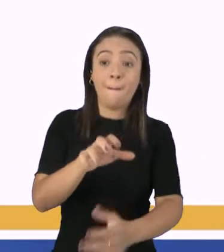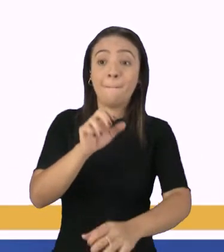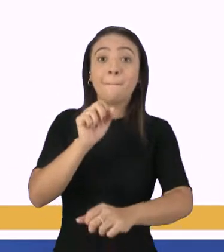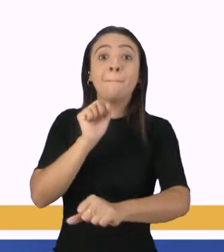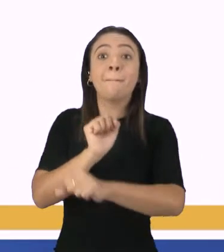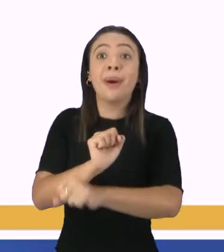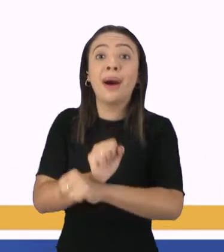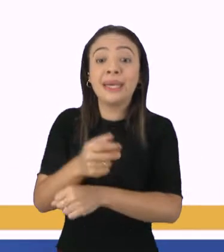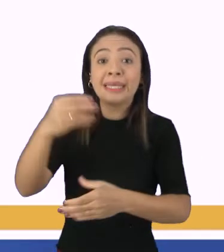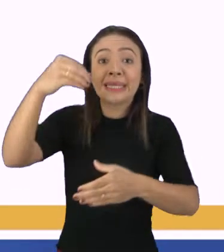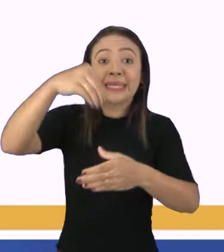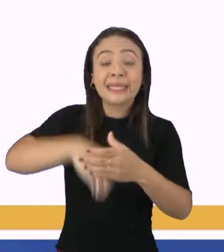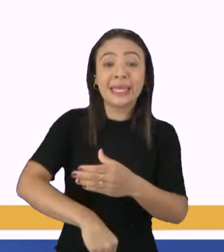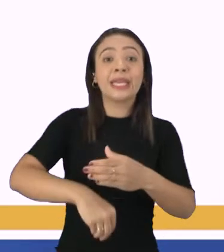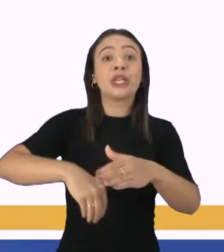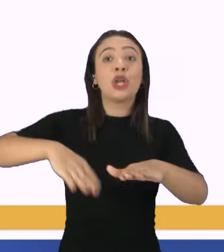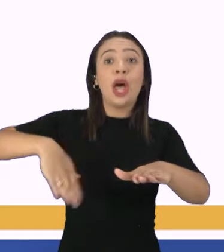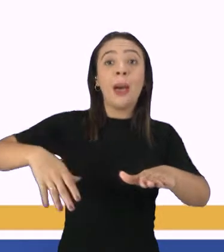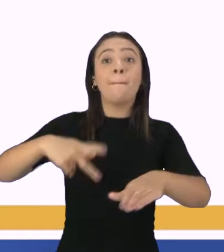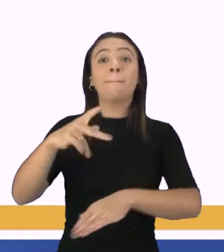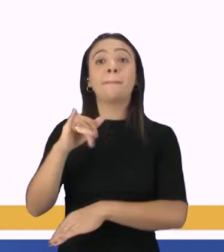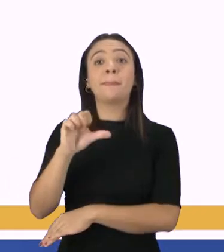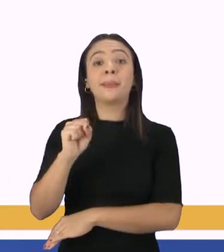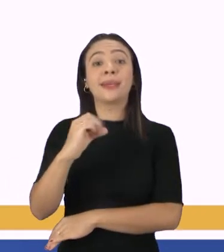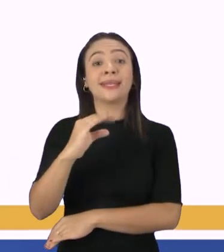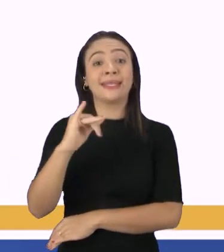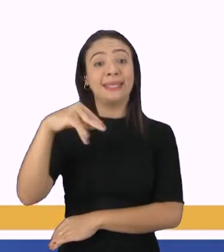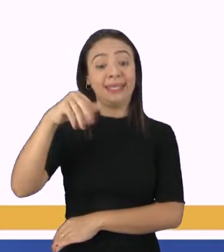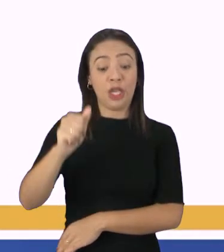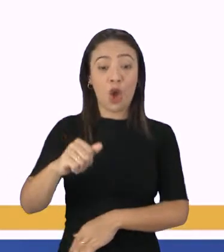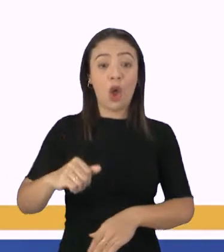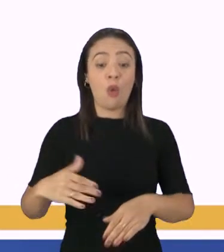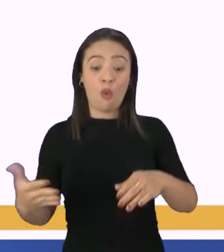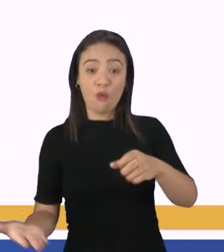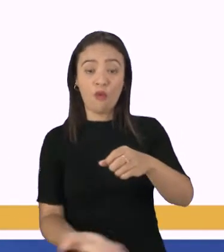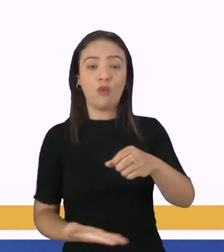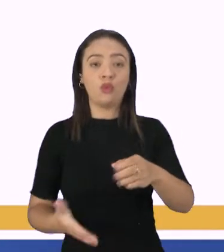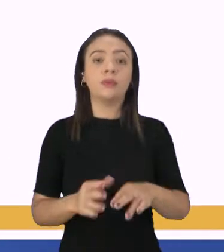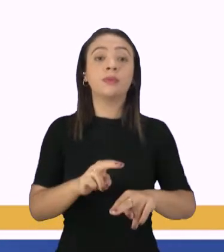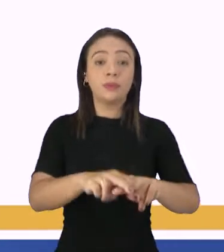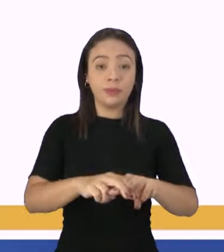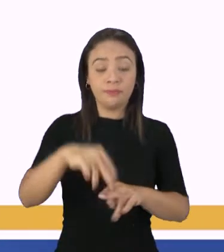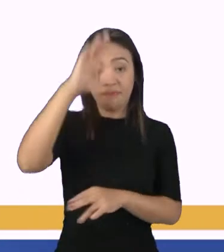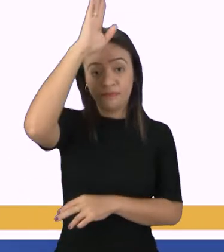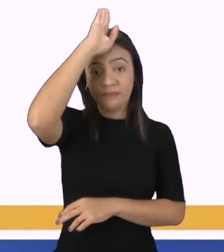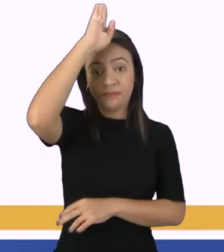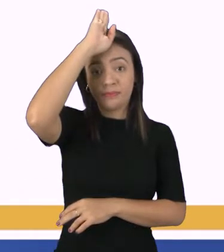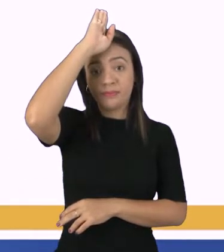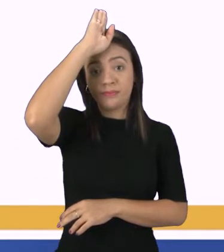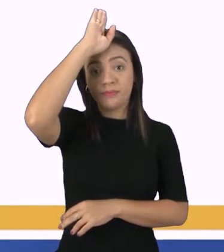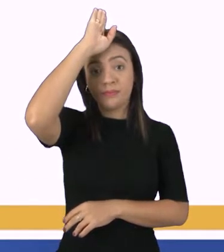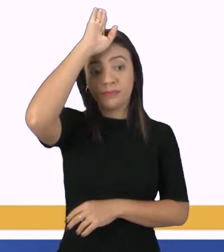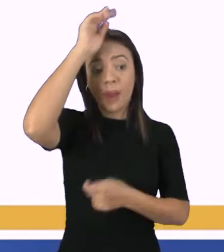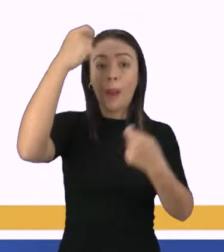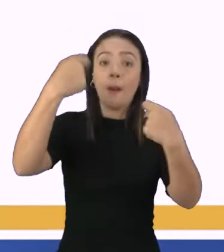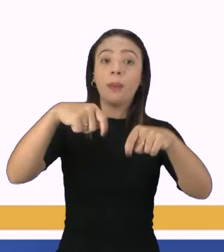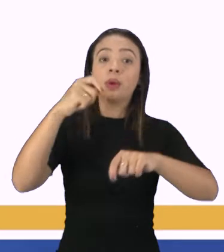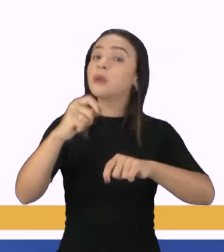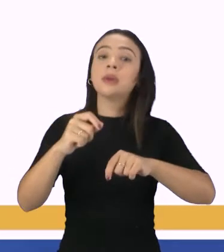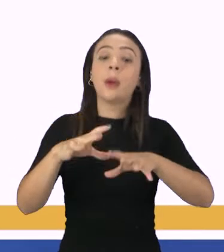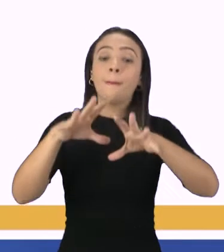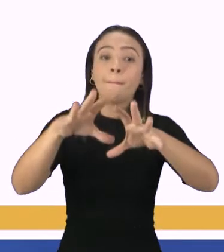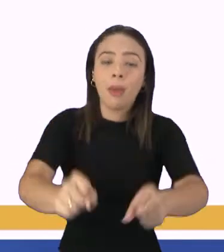preso dentro da piscina funda, com a água turva. A guarnição dos bombeiros utilizou redes